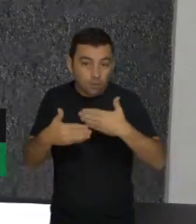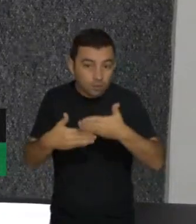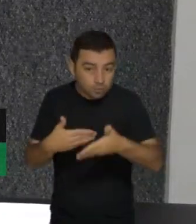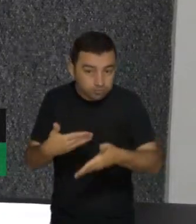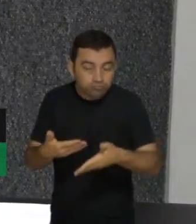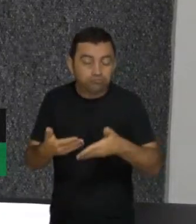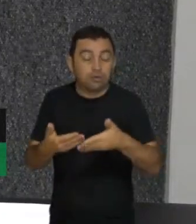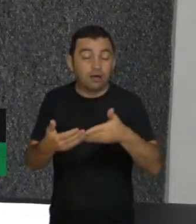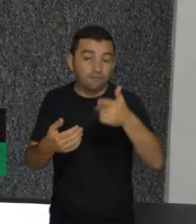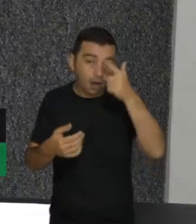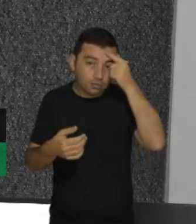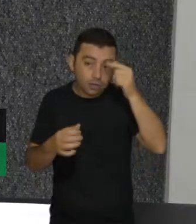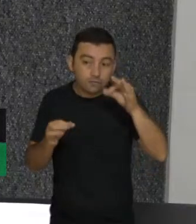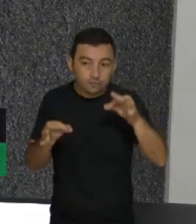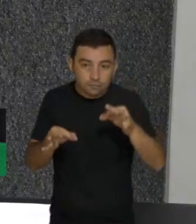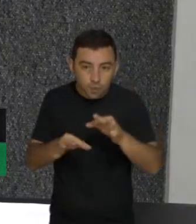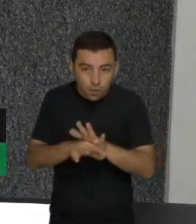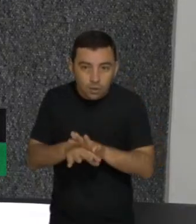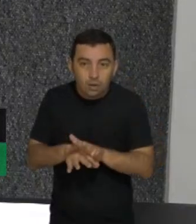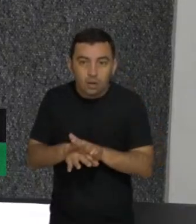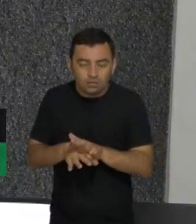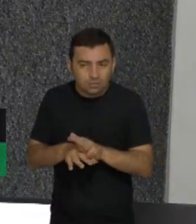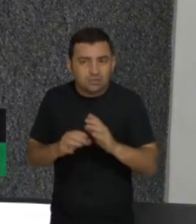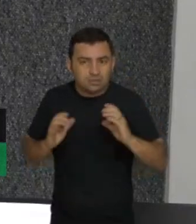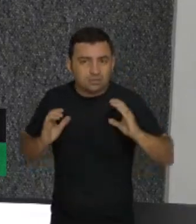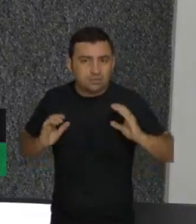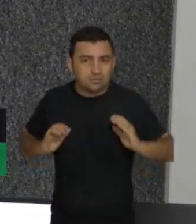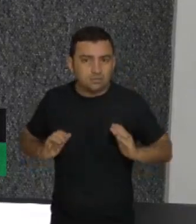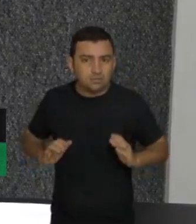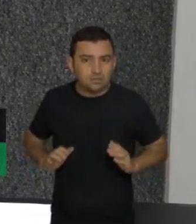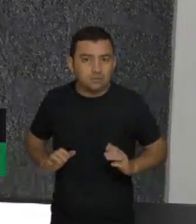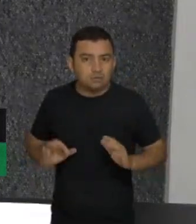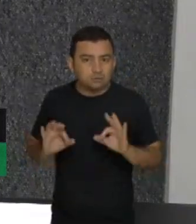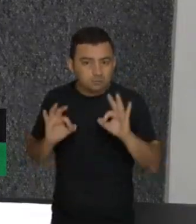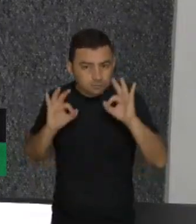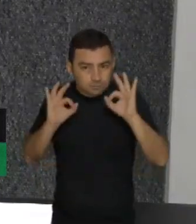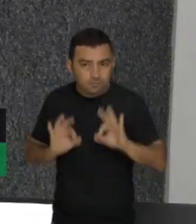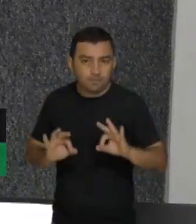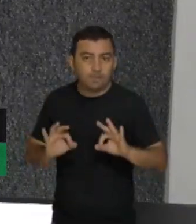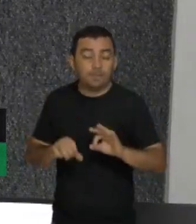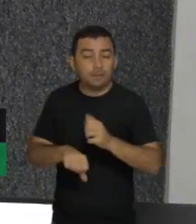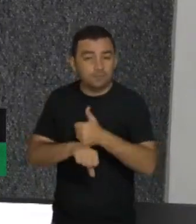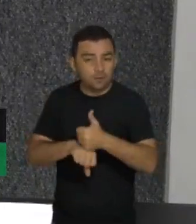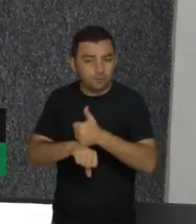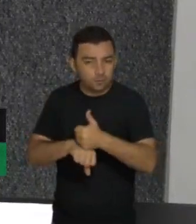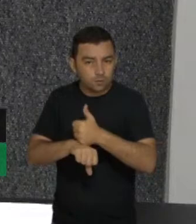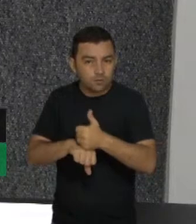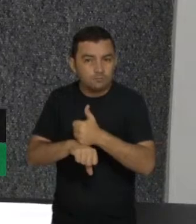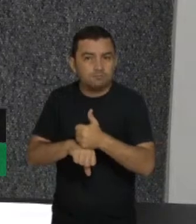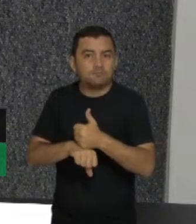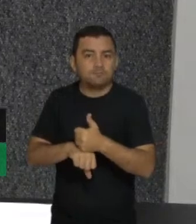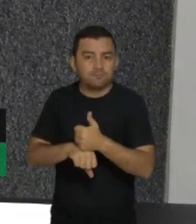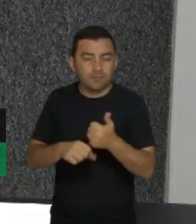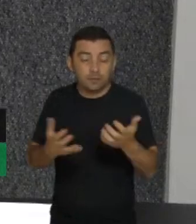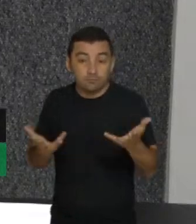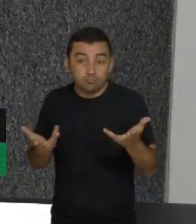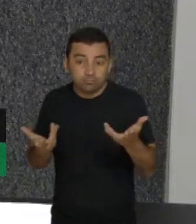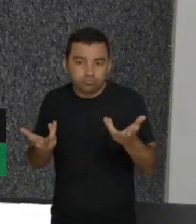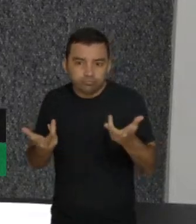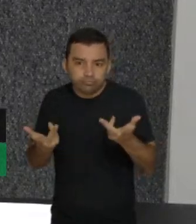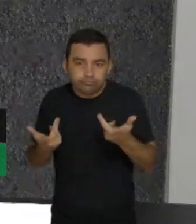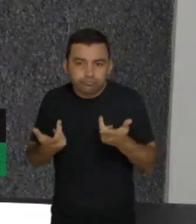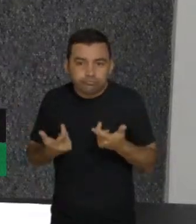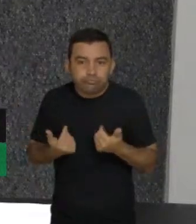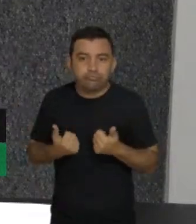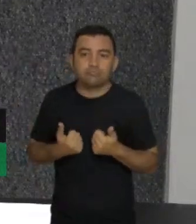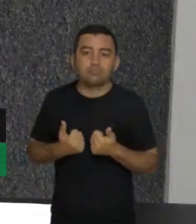eh se tornarem realmente cidadãos E acima de tudo profissionais com gabarito